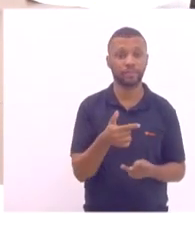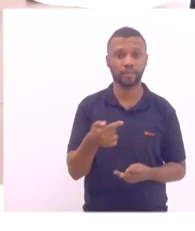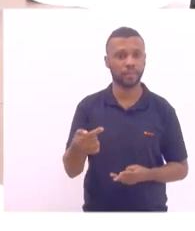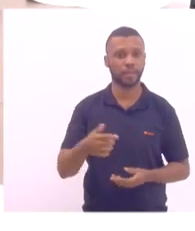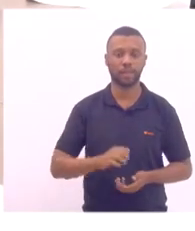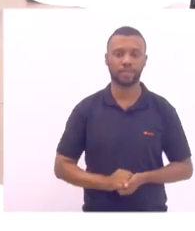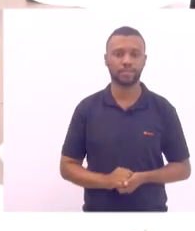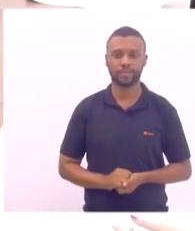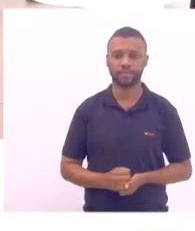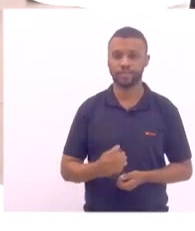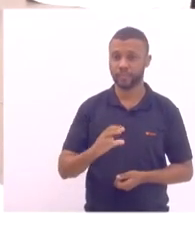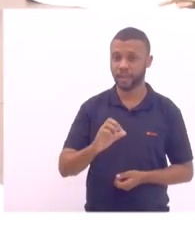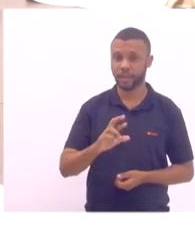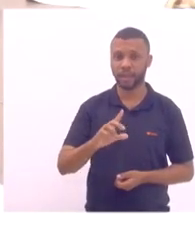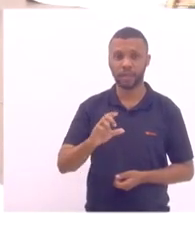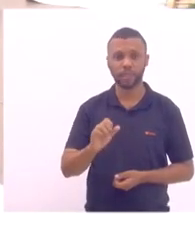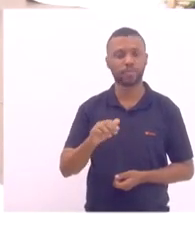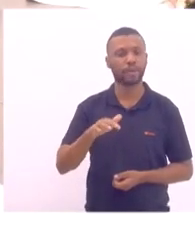Carlos Macedo.